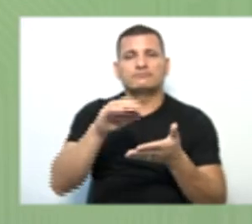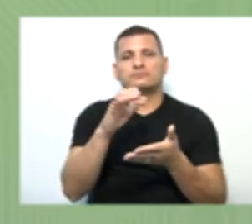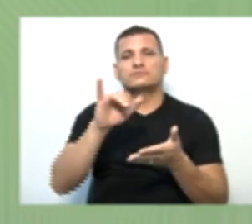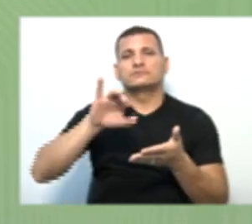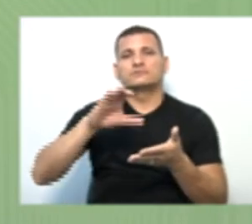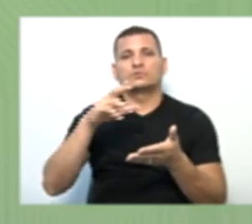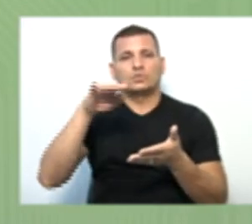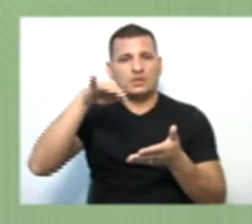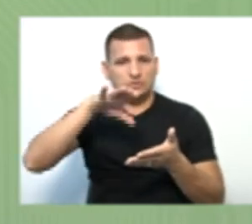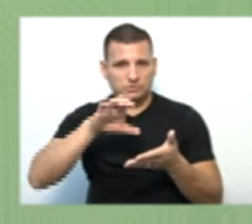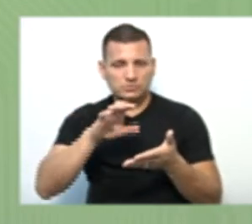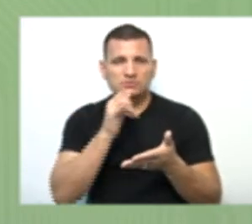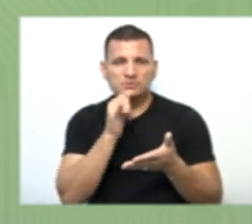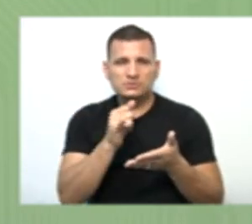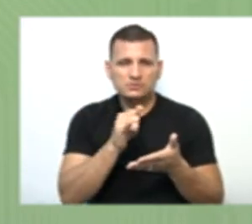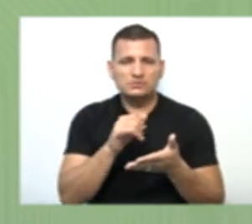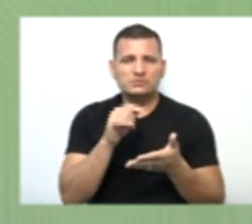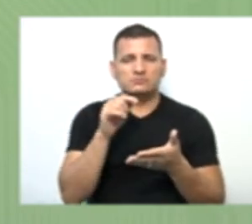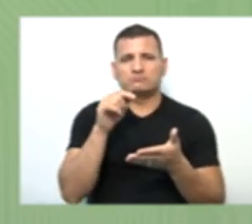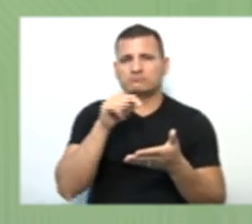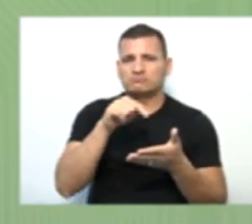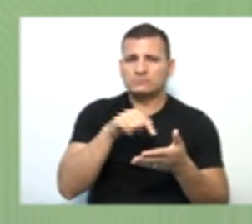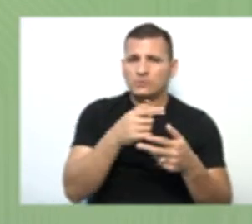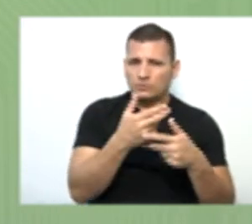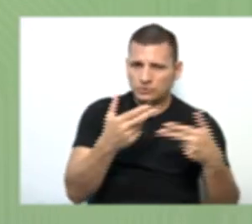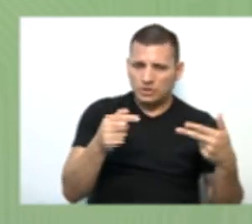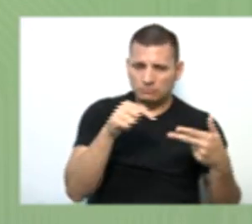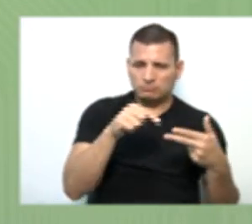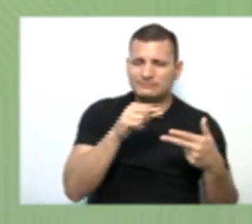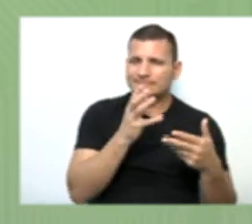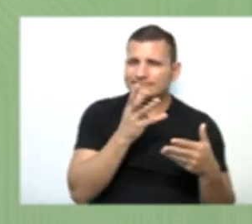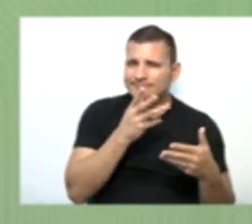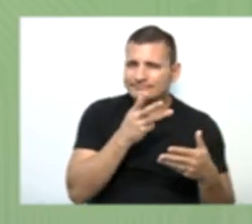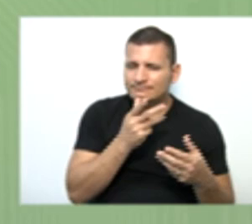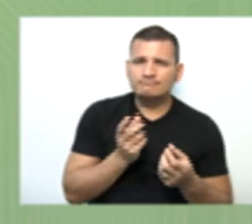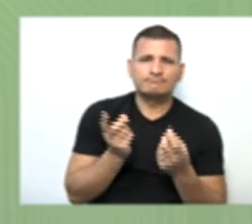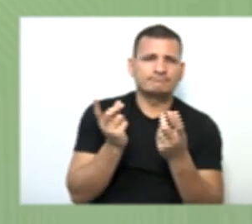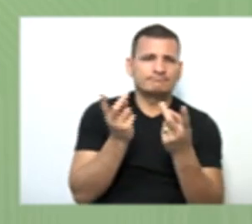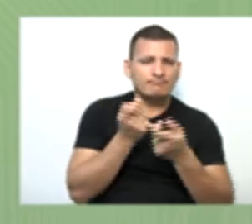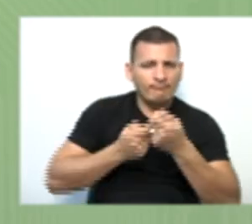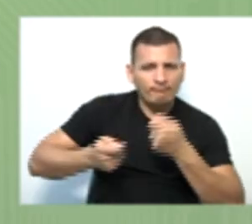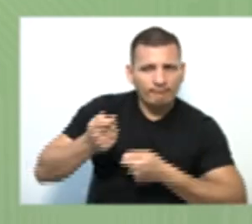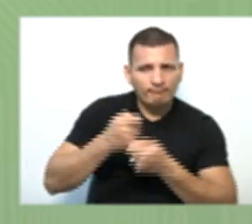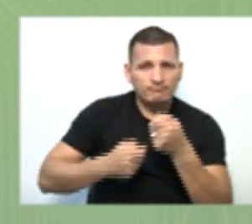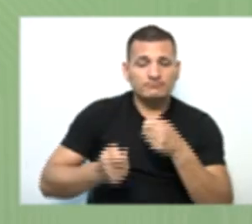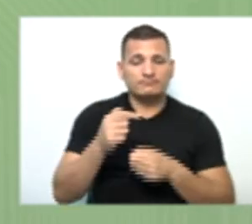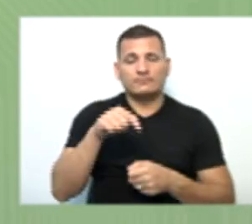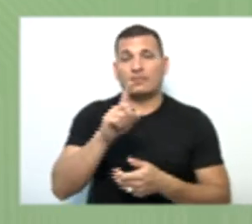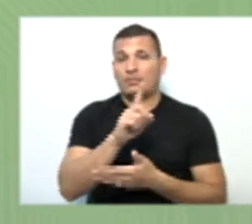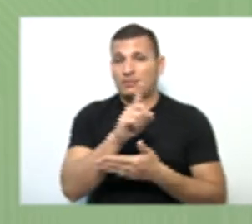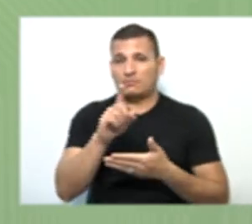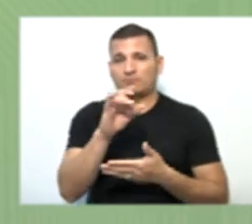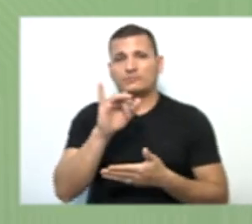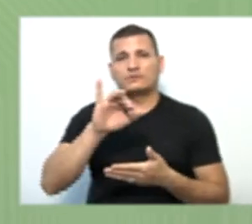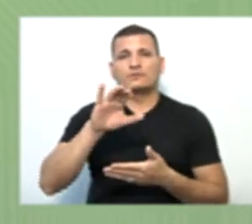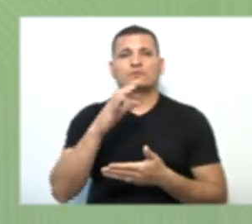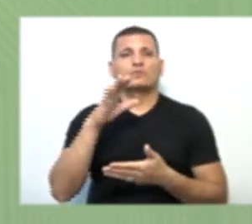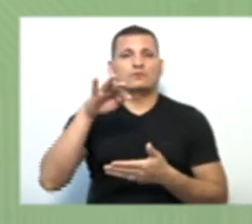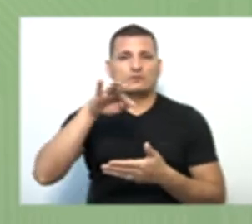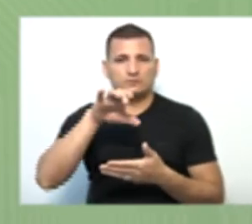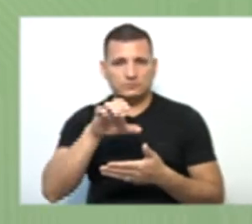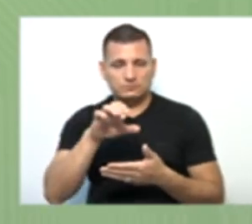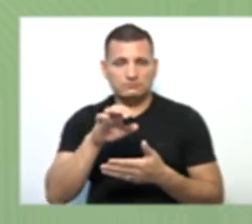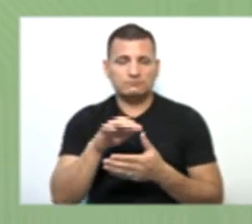Quanto mais demorar esse objeto virar dinheiro, ele é não circulante. Portanto, quando